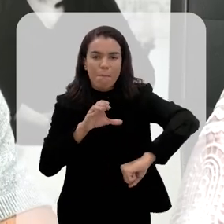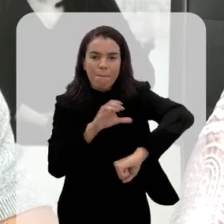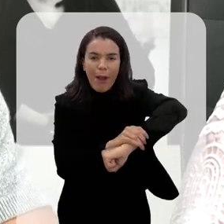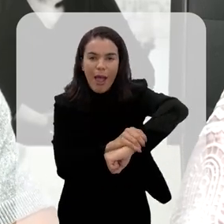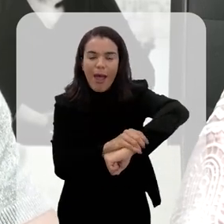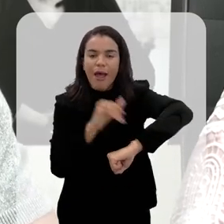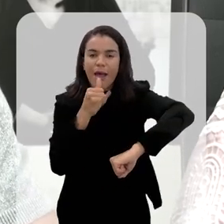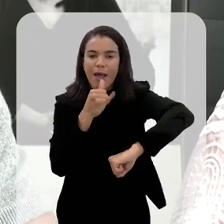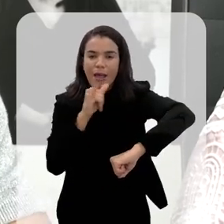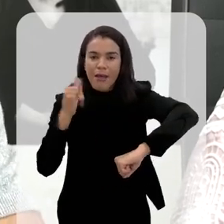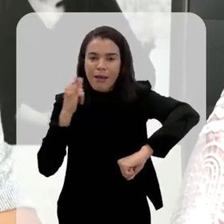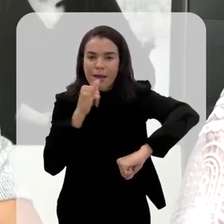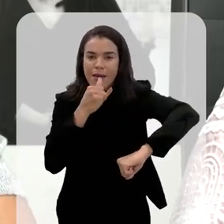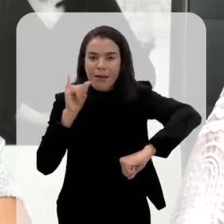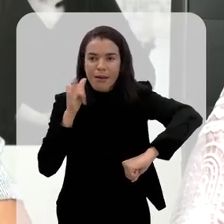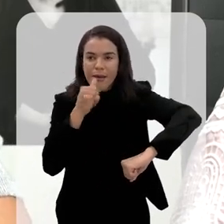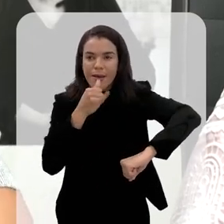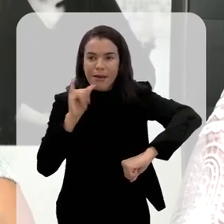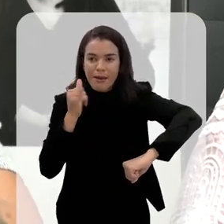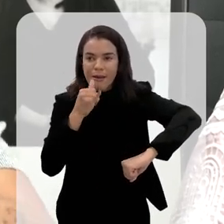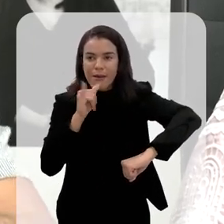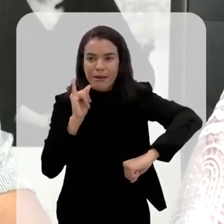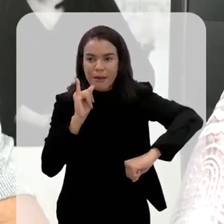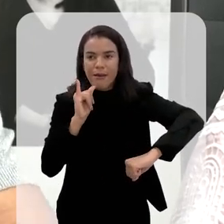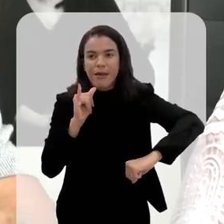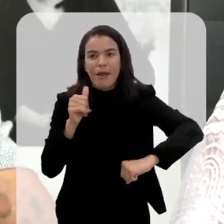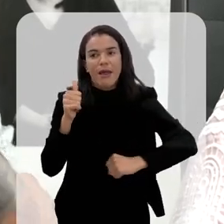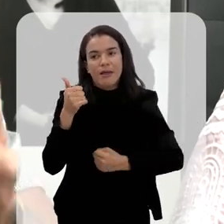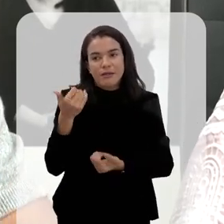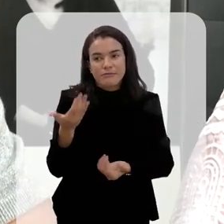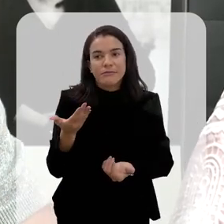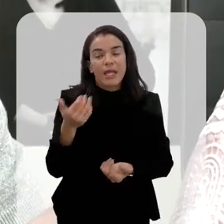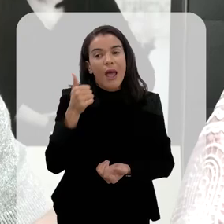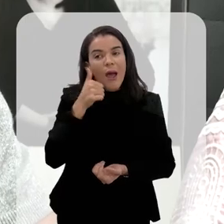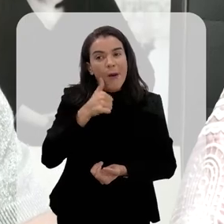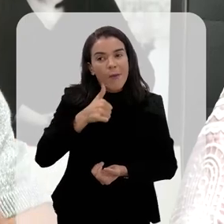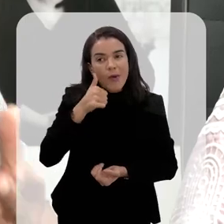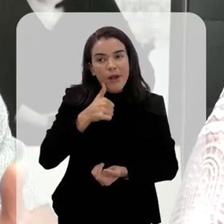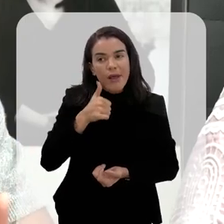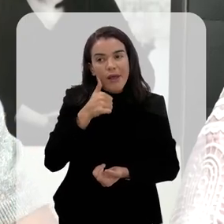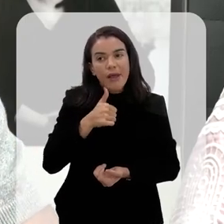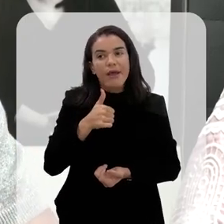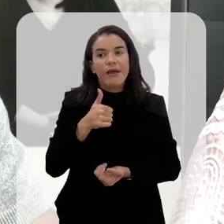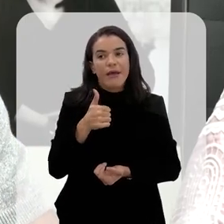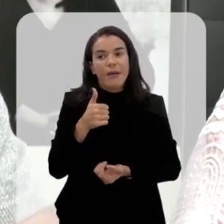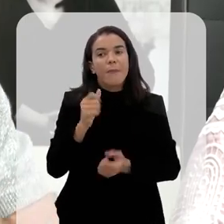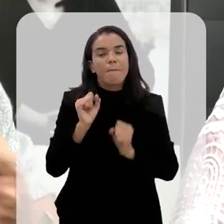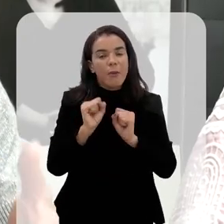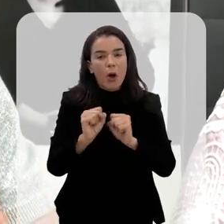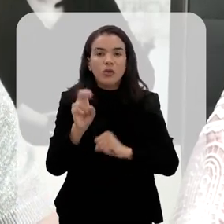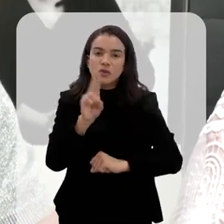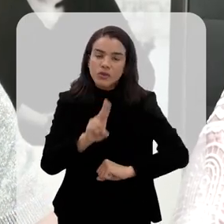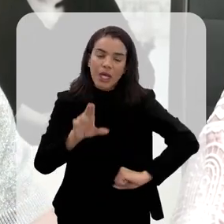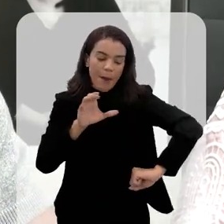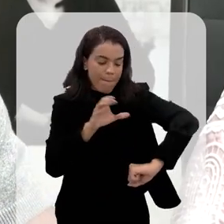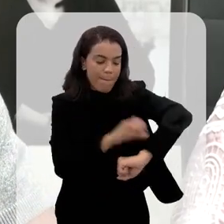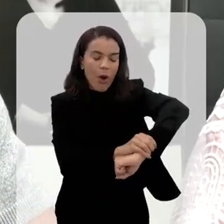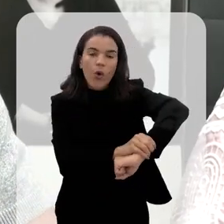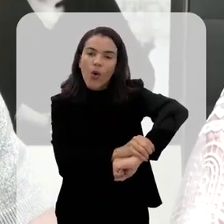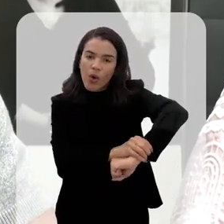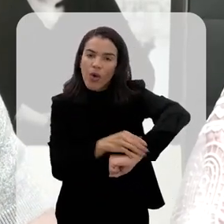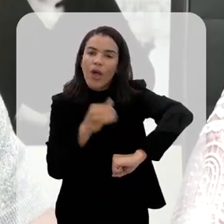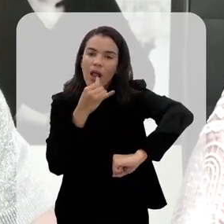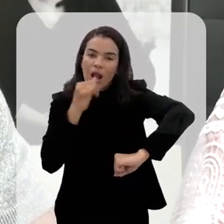uso de tornozeleira e caso tenha no município ou no estado que essa mulher viver, ele pode usar